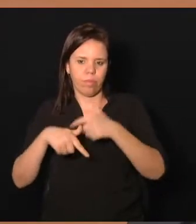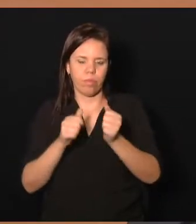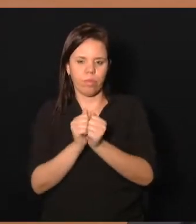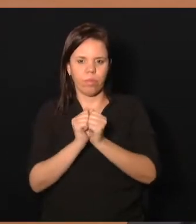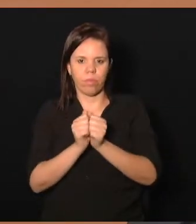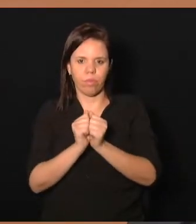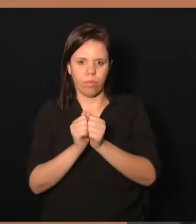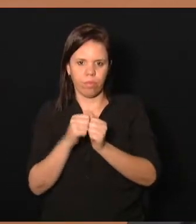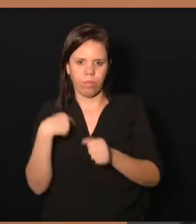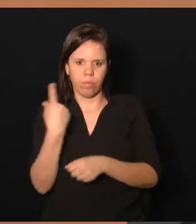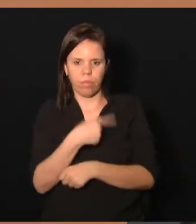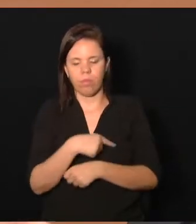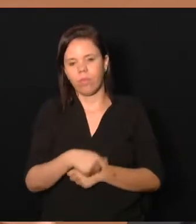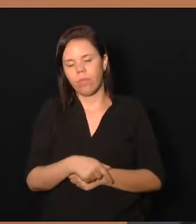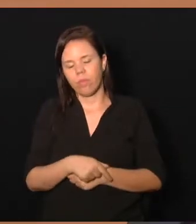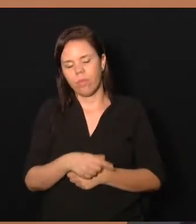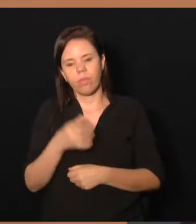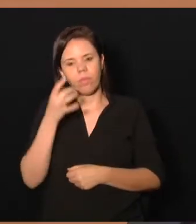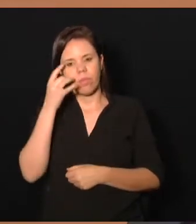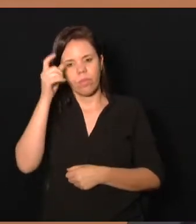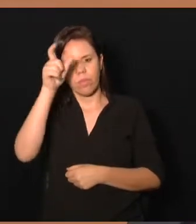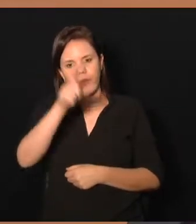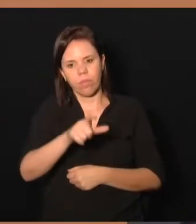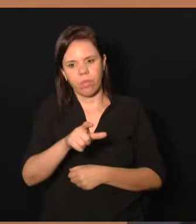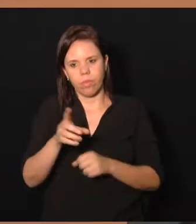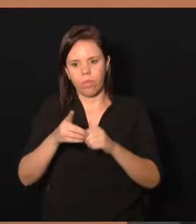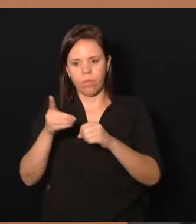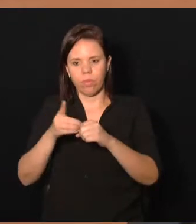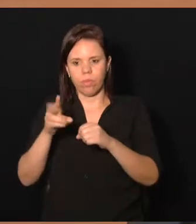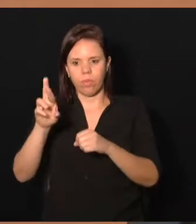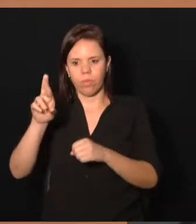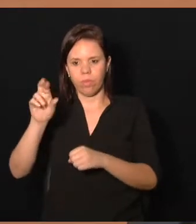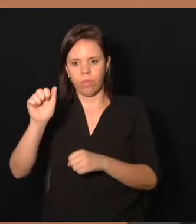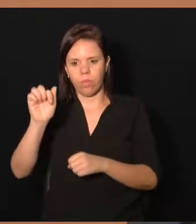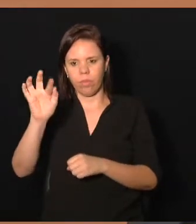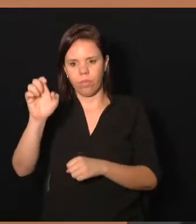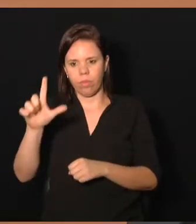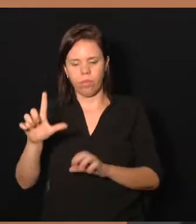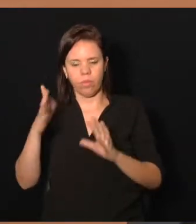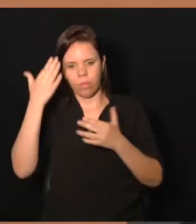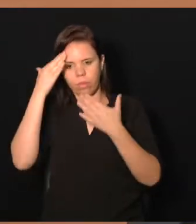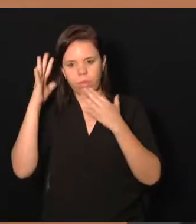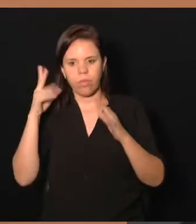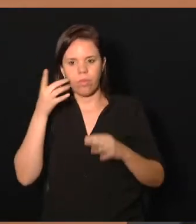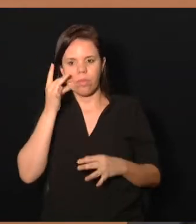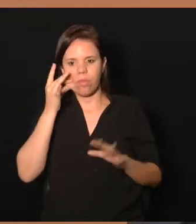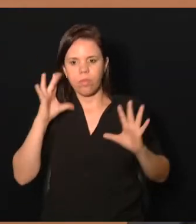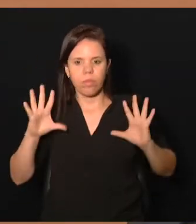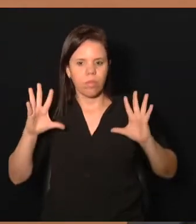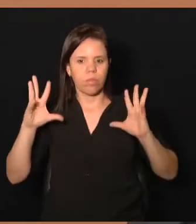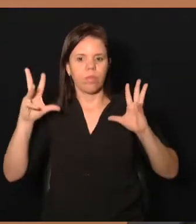gente. E na pessoa do Dr. Rafael, agradecer a presença de todos vocês aqui,